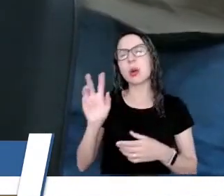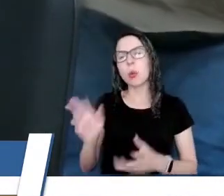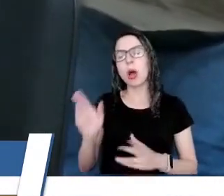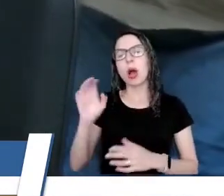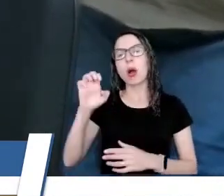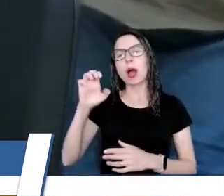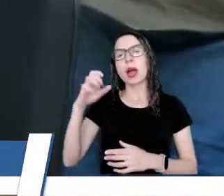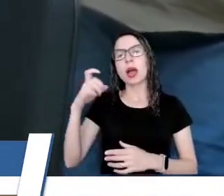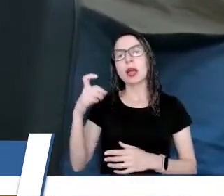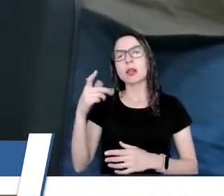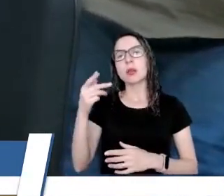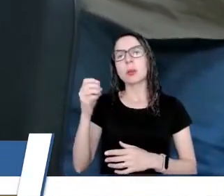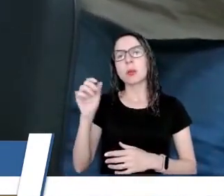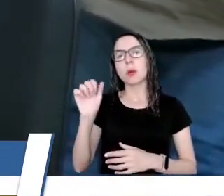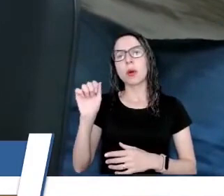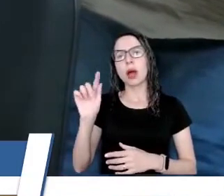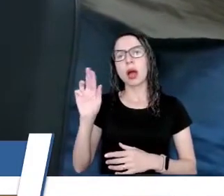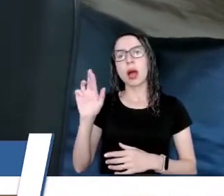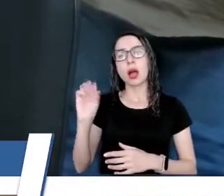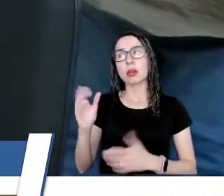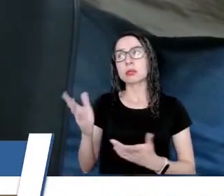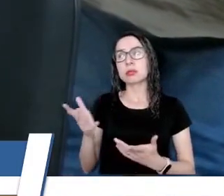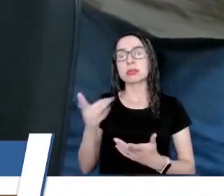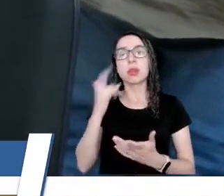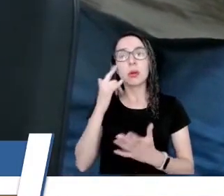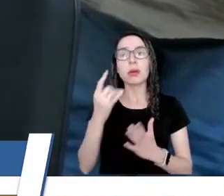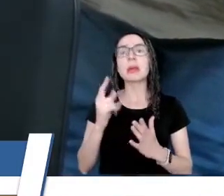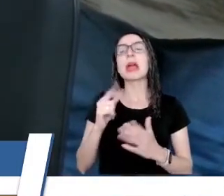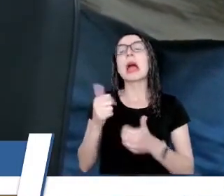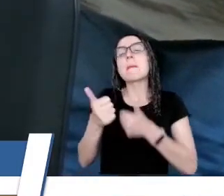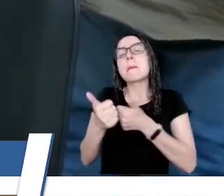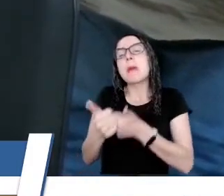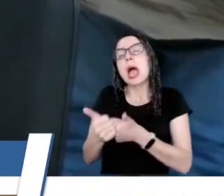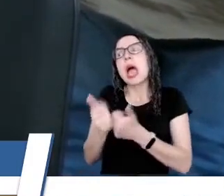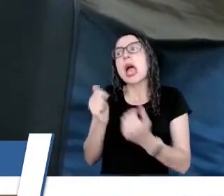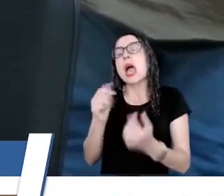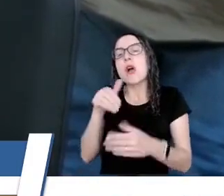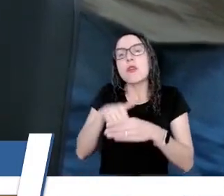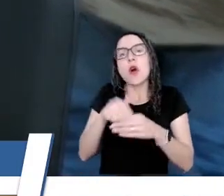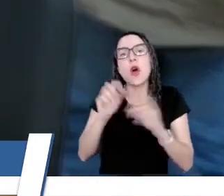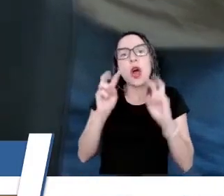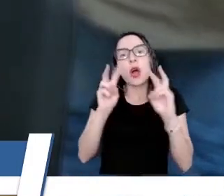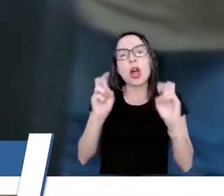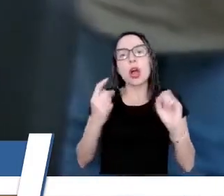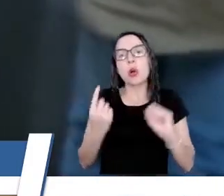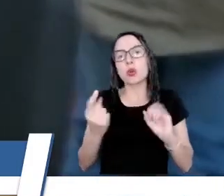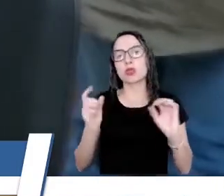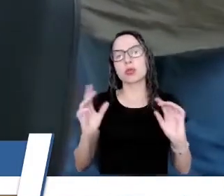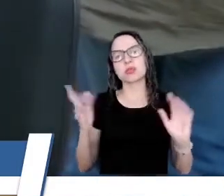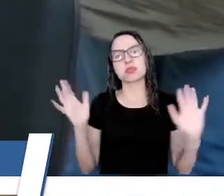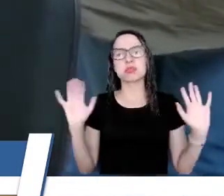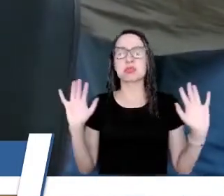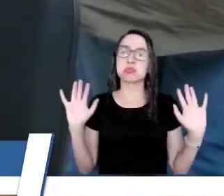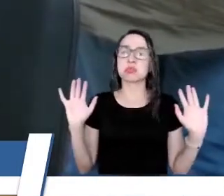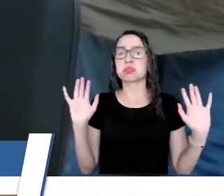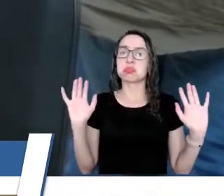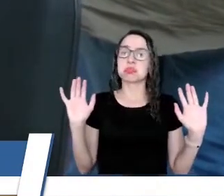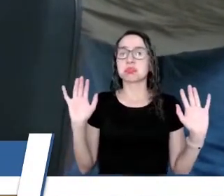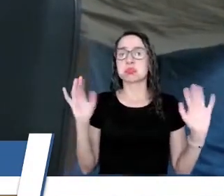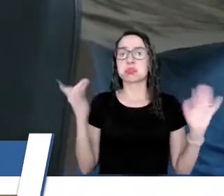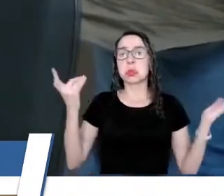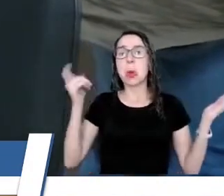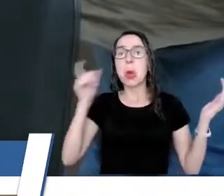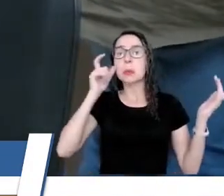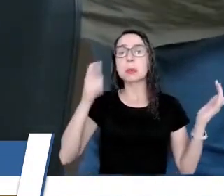acho que deixar isso para votar exclusivamente aqui, eu não sei qual o interesse que a administração tem